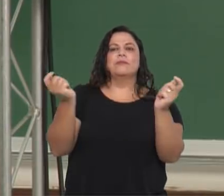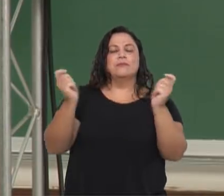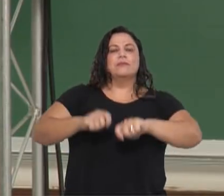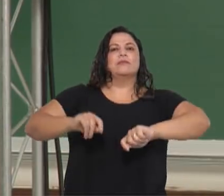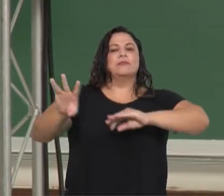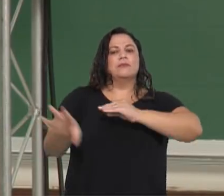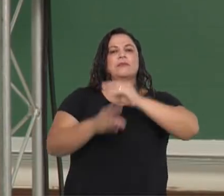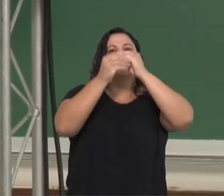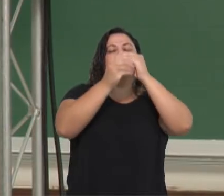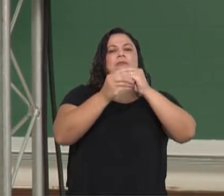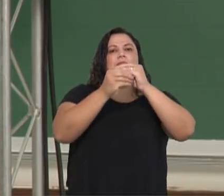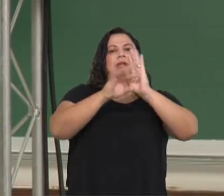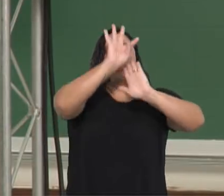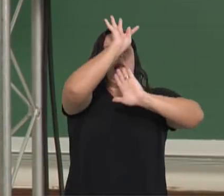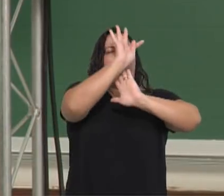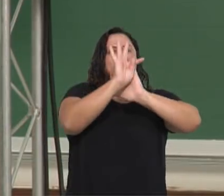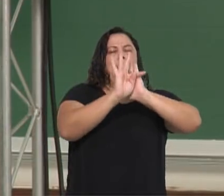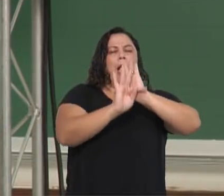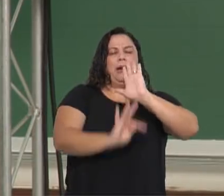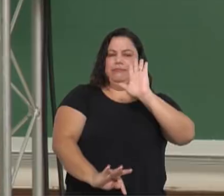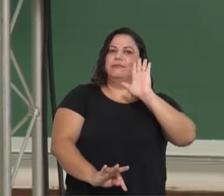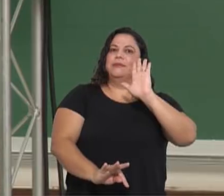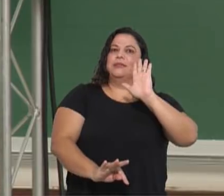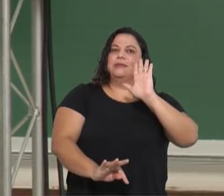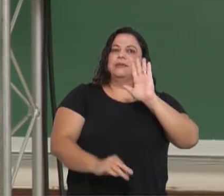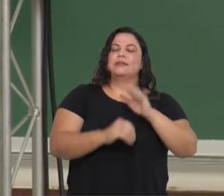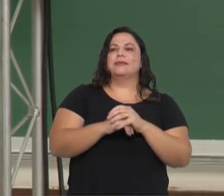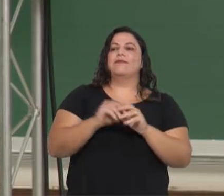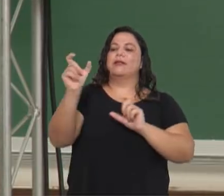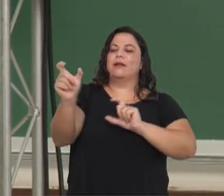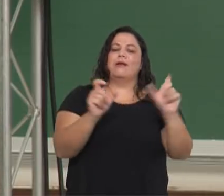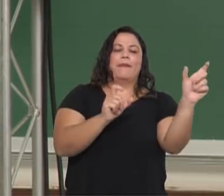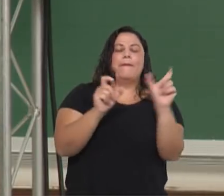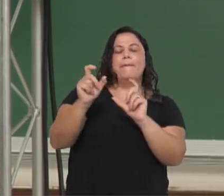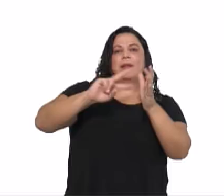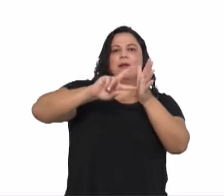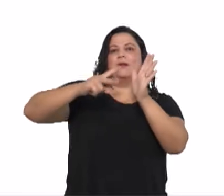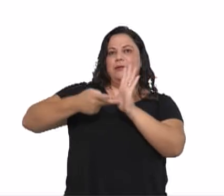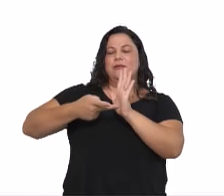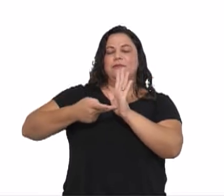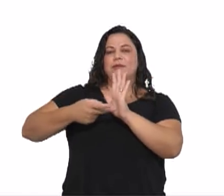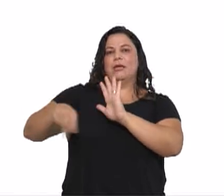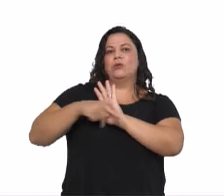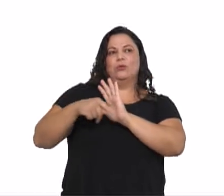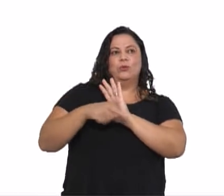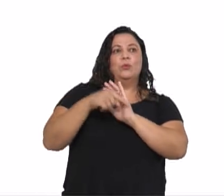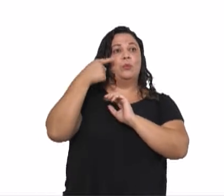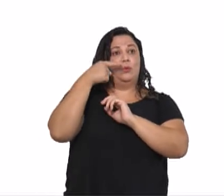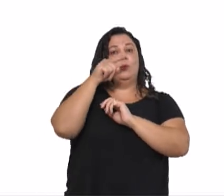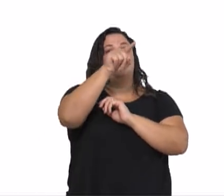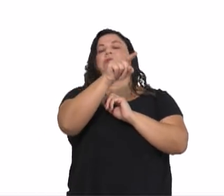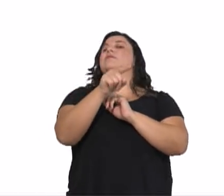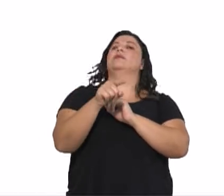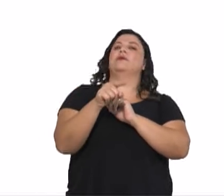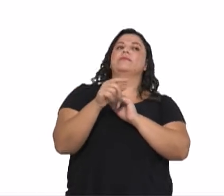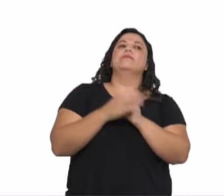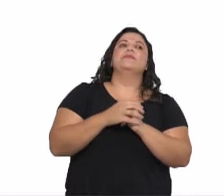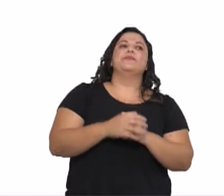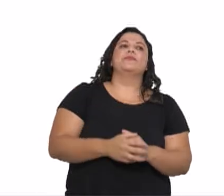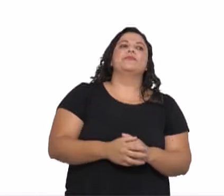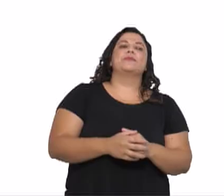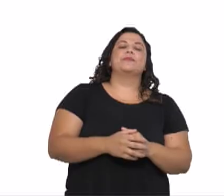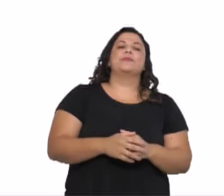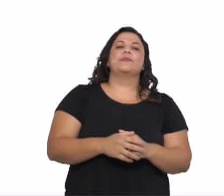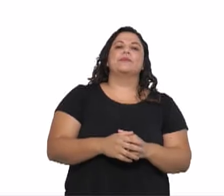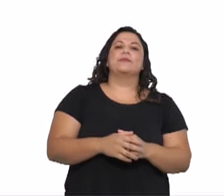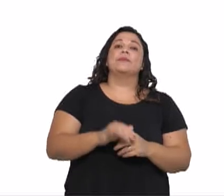formar uma lista. Vai dar a palavra e o significado dela, tá? Como neste exemplo, vai criar verbetes.